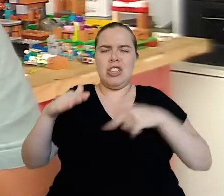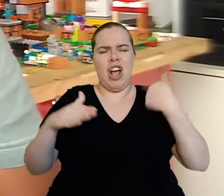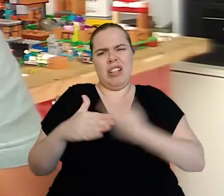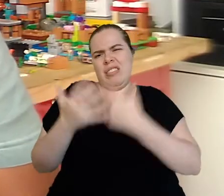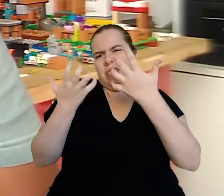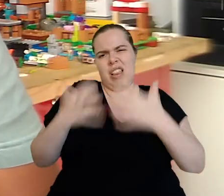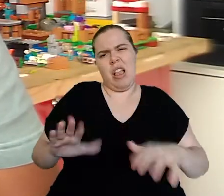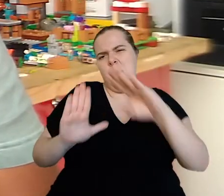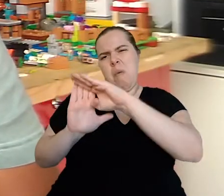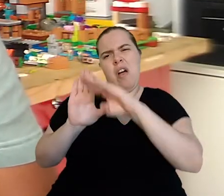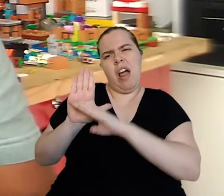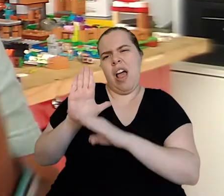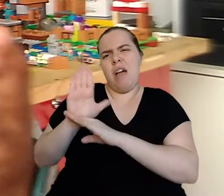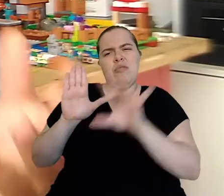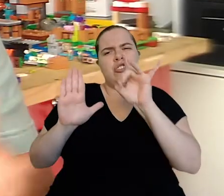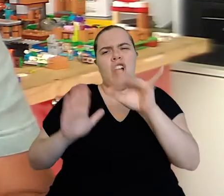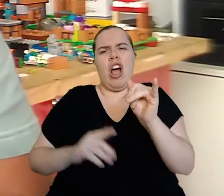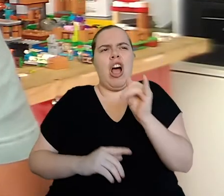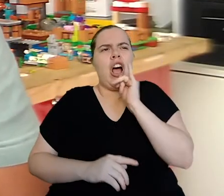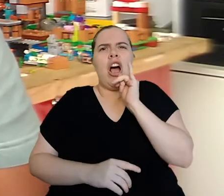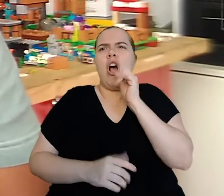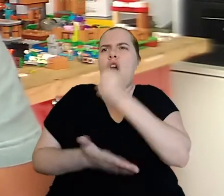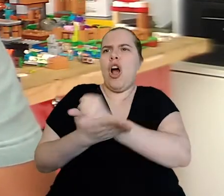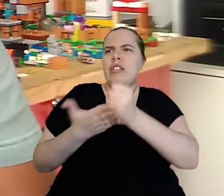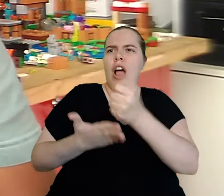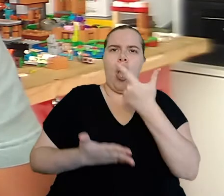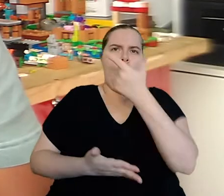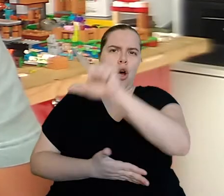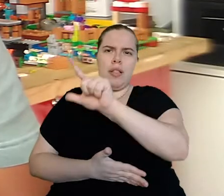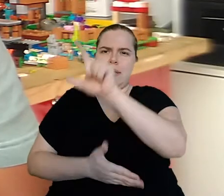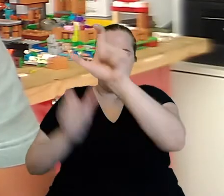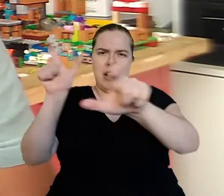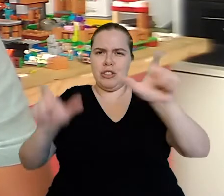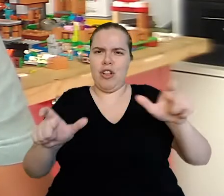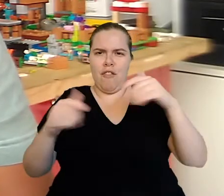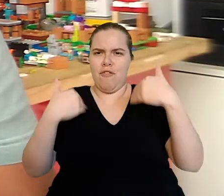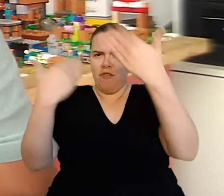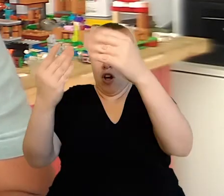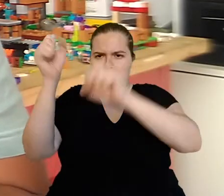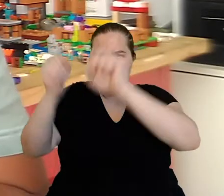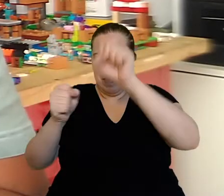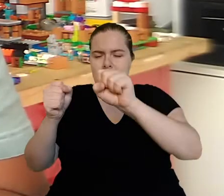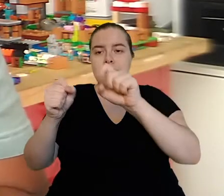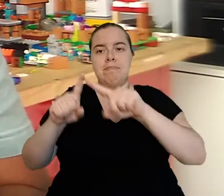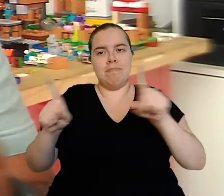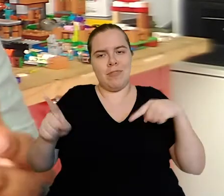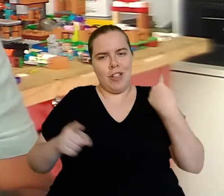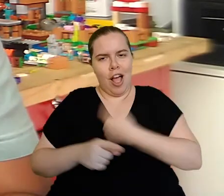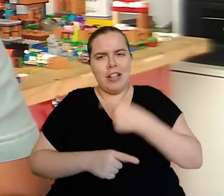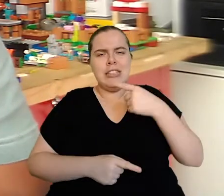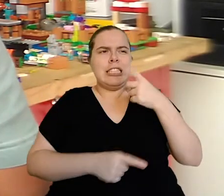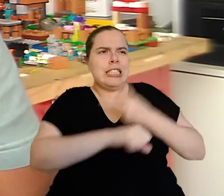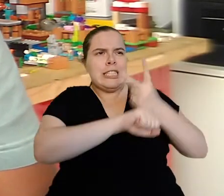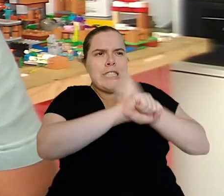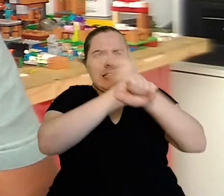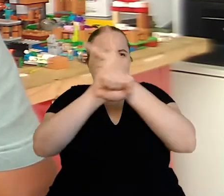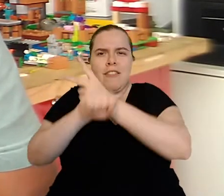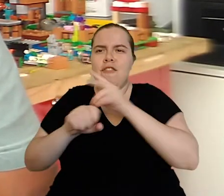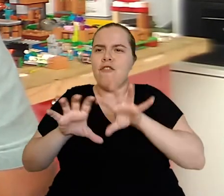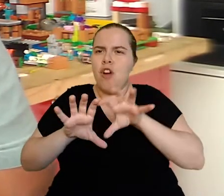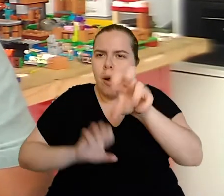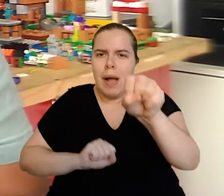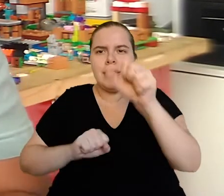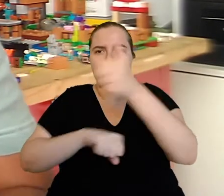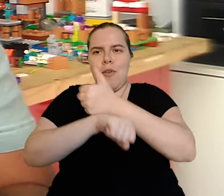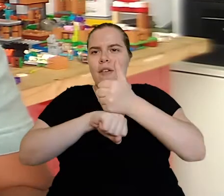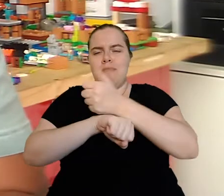queria um programa que apenas trouxesse as pessoas que já estavam em outras empresas. Então decidimos buscar e contribuir para a formação de